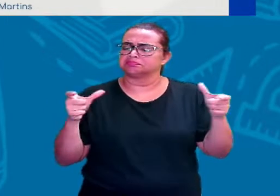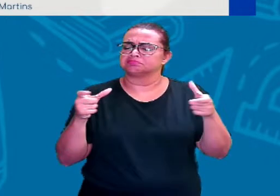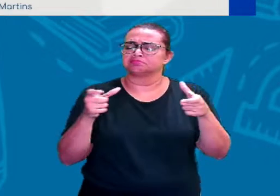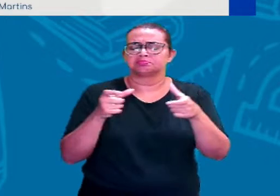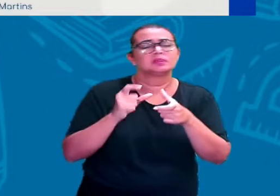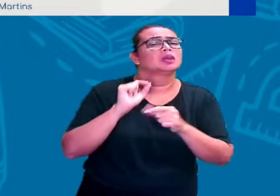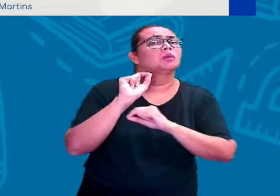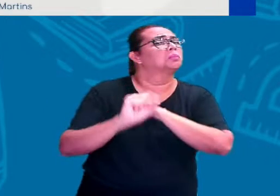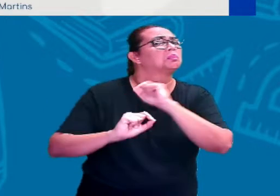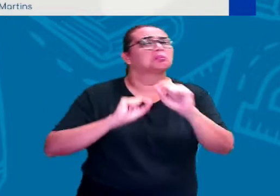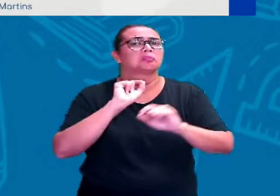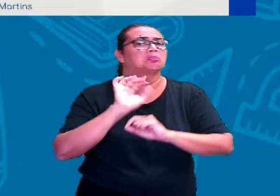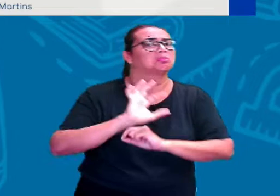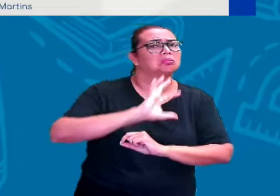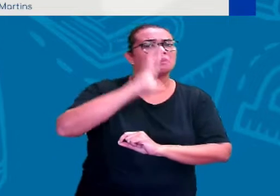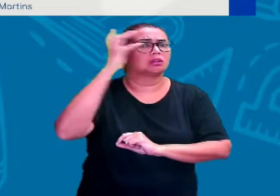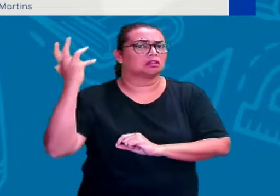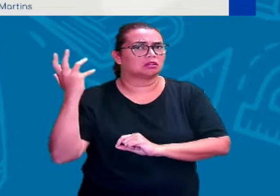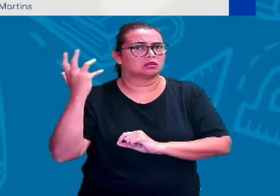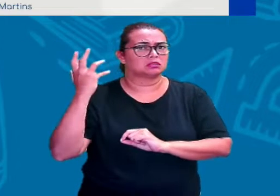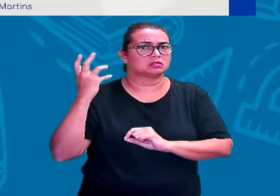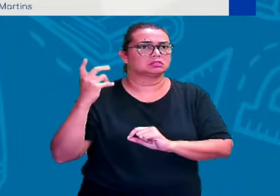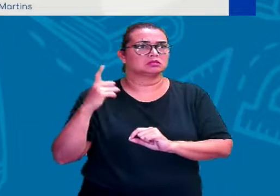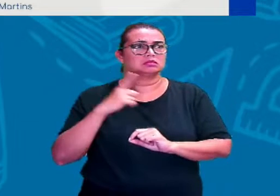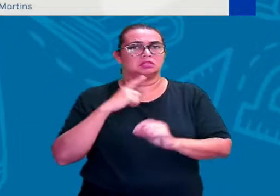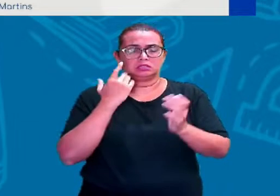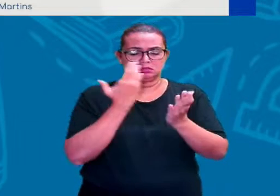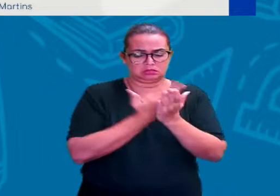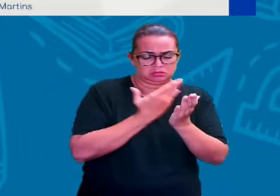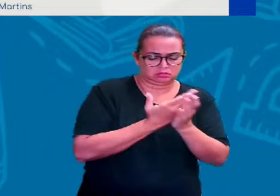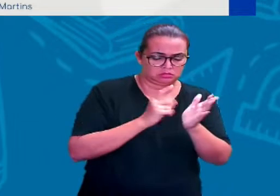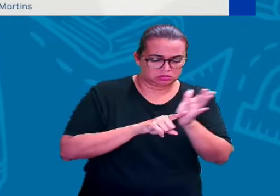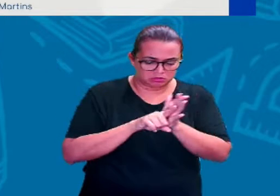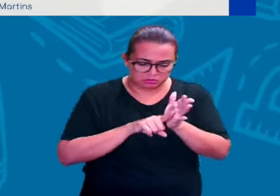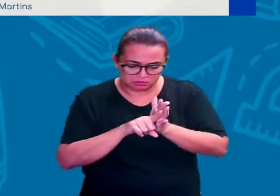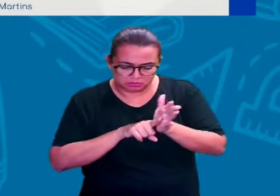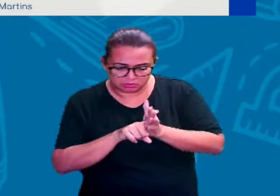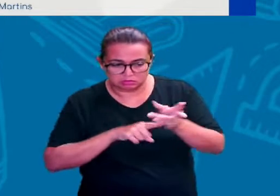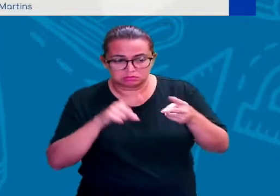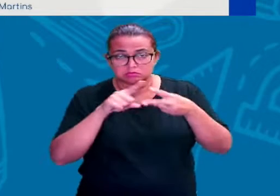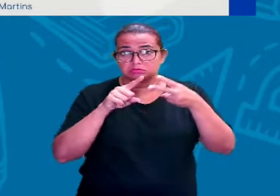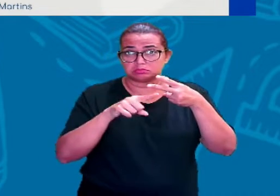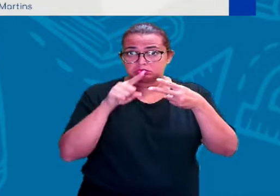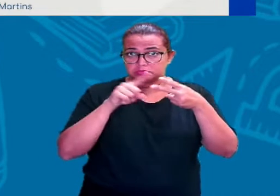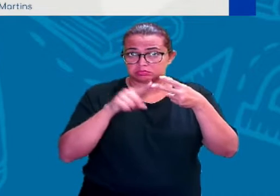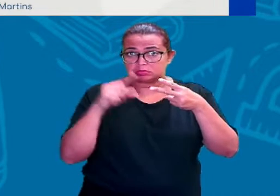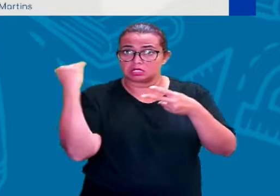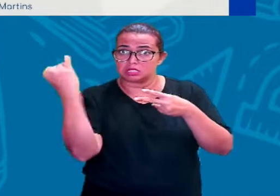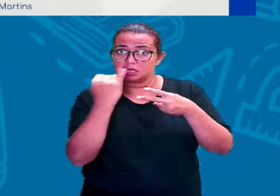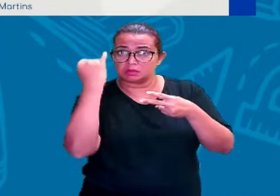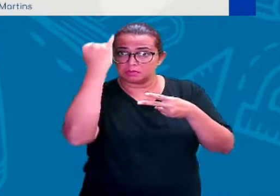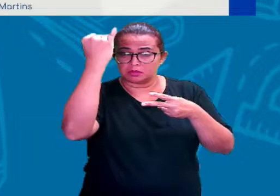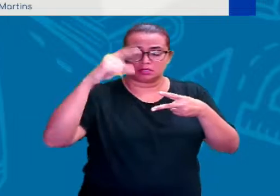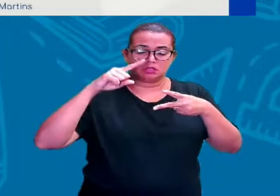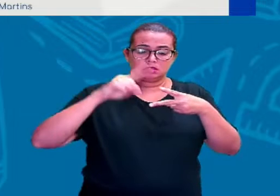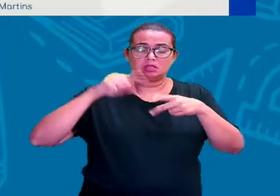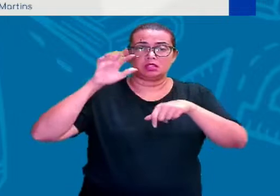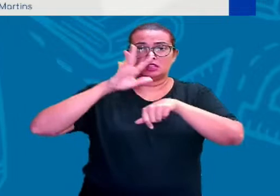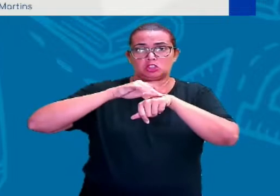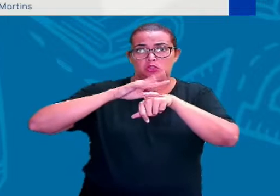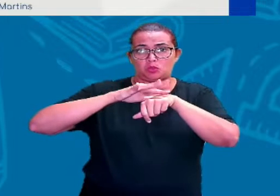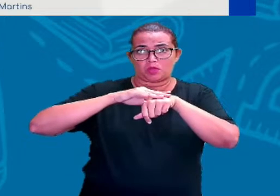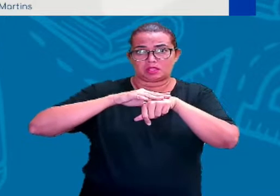diminuição? Então, a gente apresenta, os estudos, né, nos mostram dois fatos importantes. As doenças que